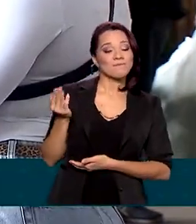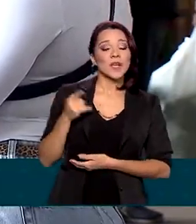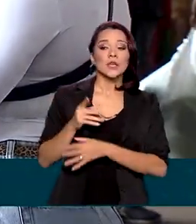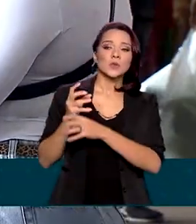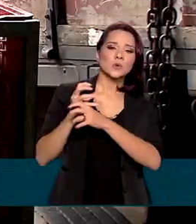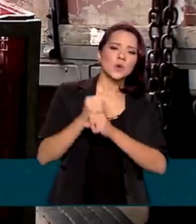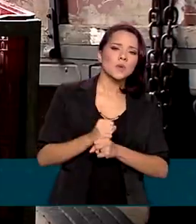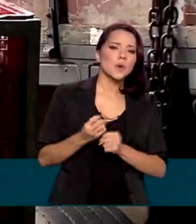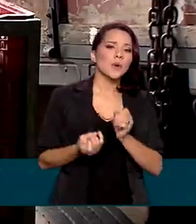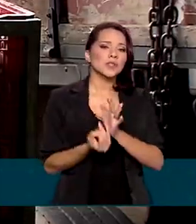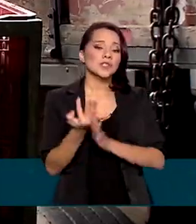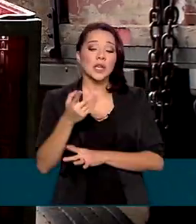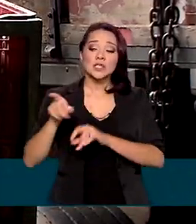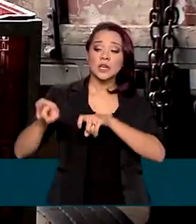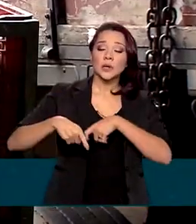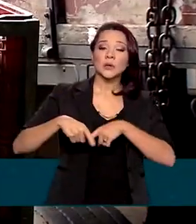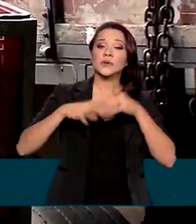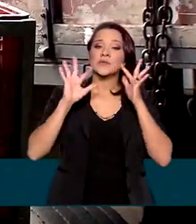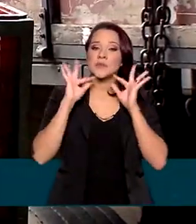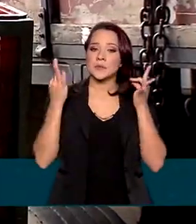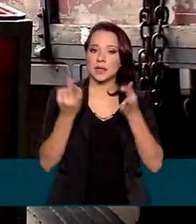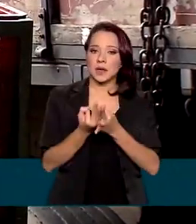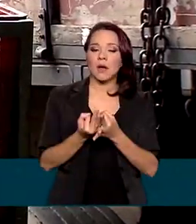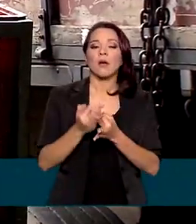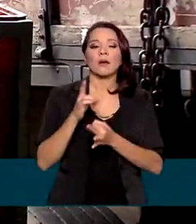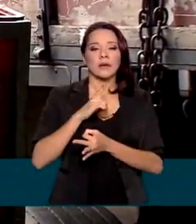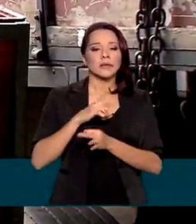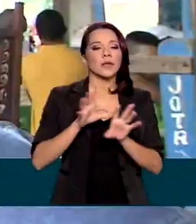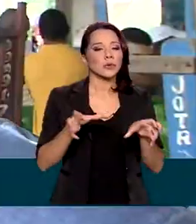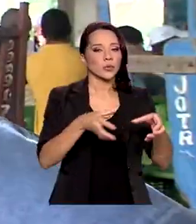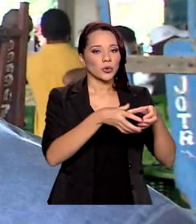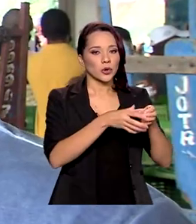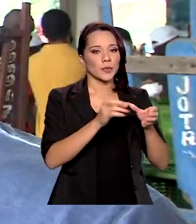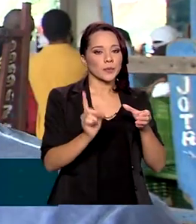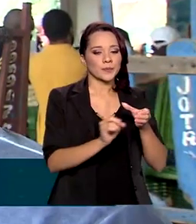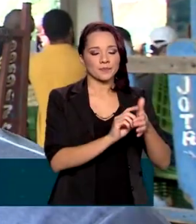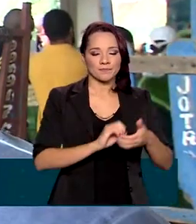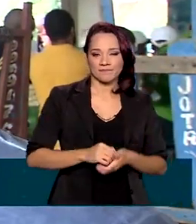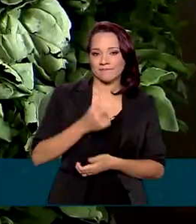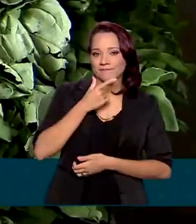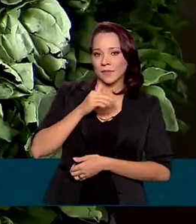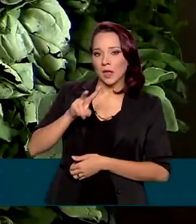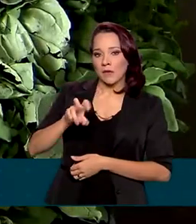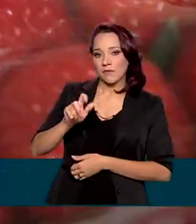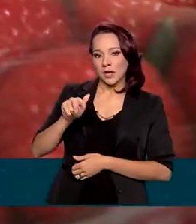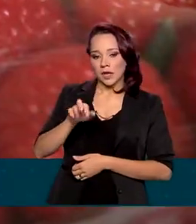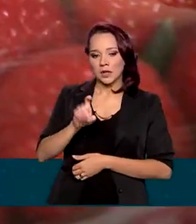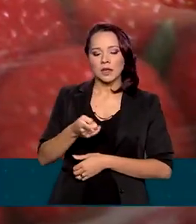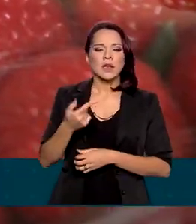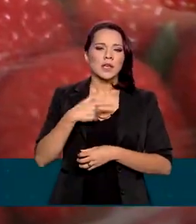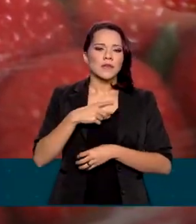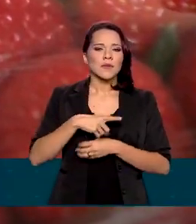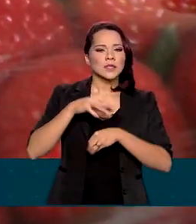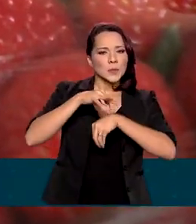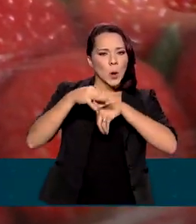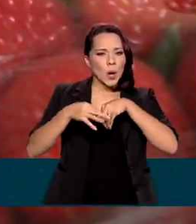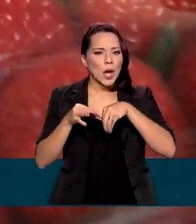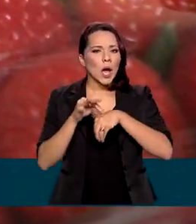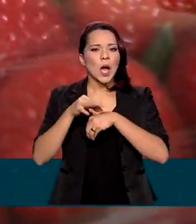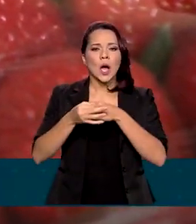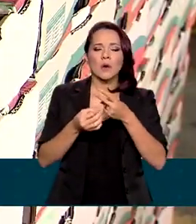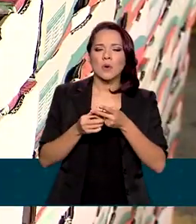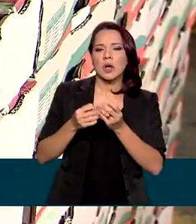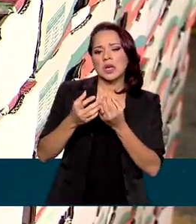conta a quantidade de agricultores familiares que faz parte do grupo. Para o Wagner, que produz hortaliças e morango em Braslândia, no